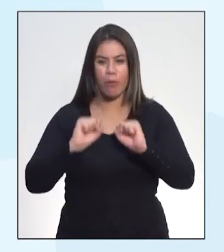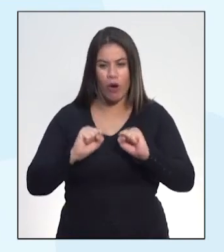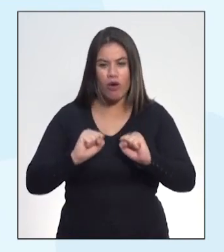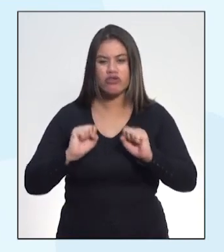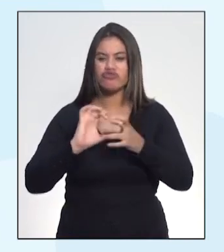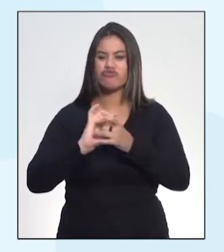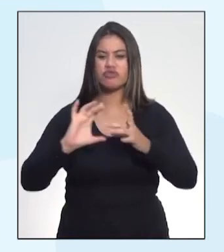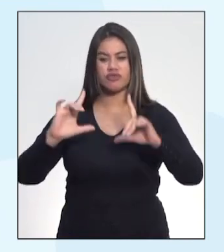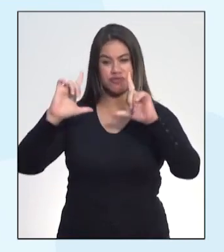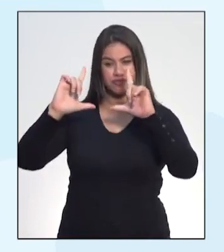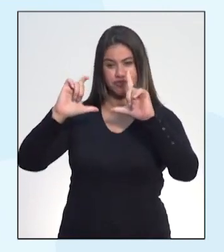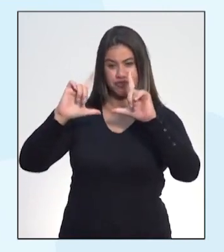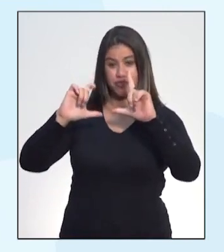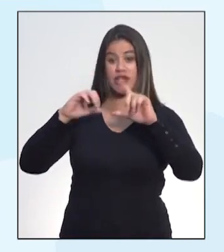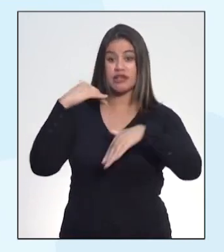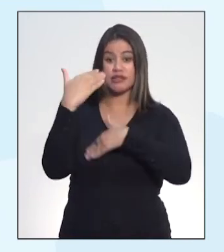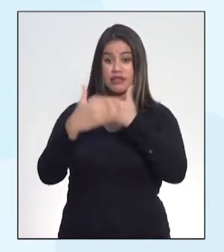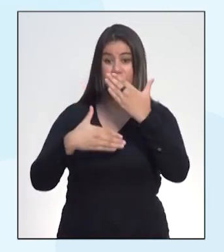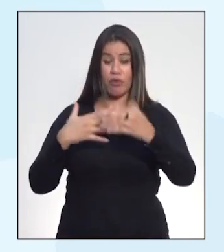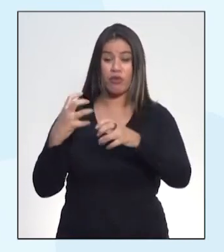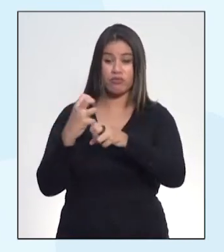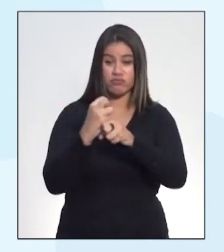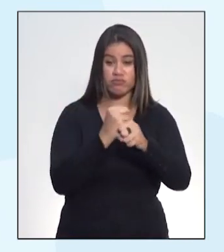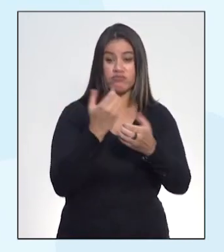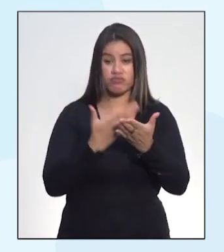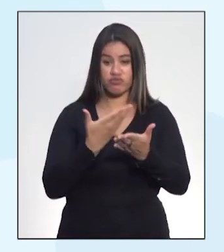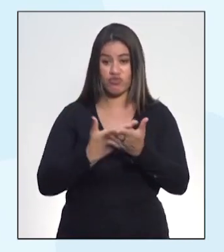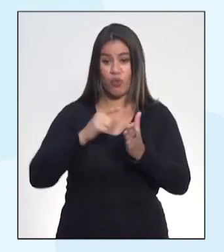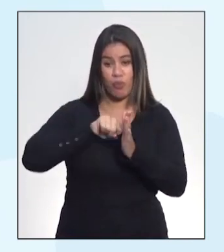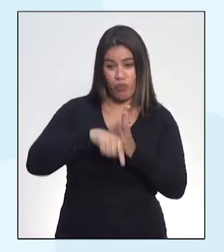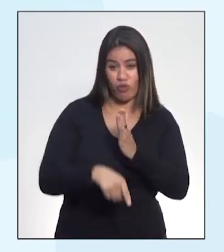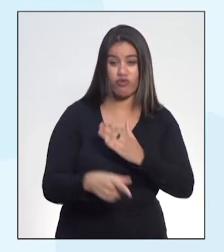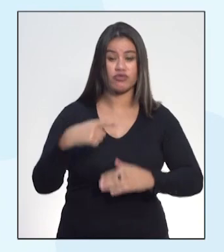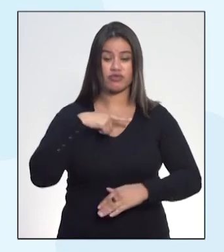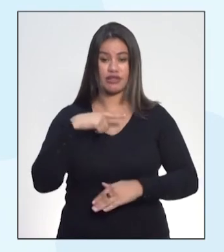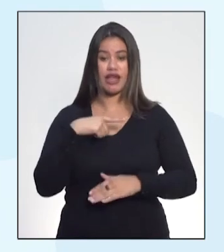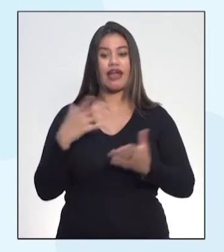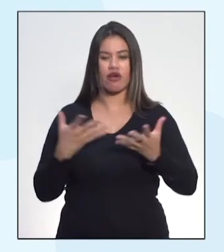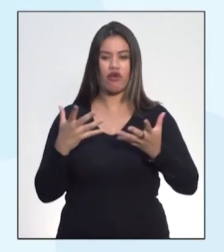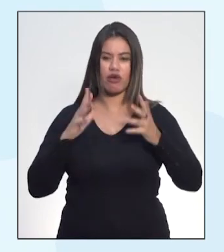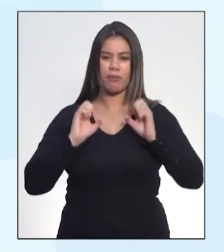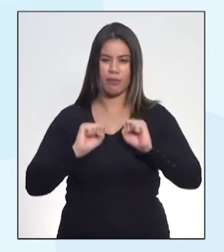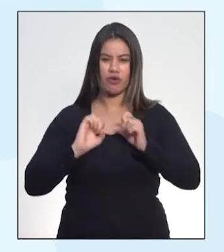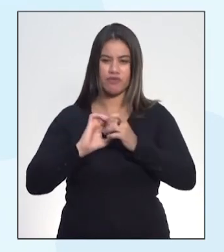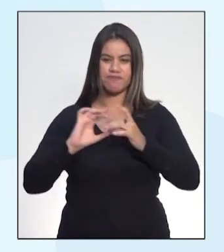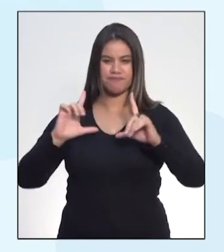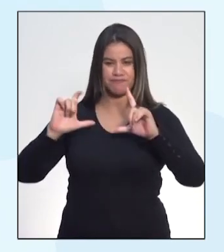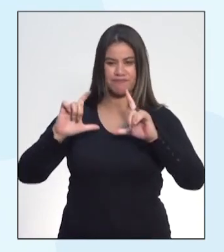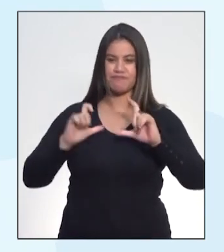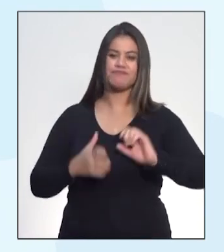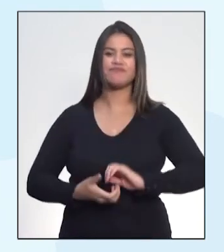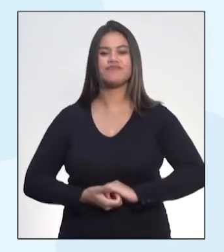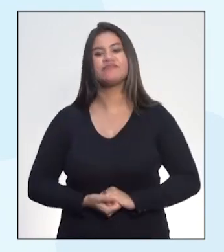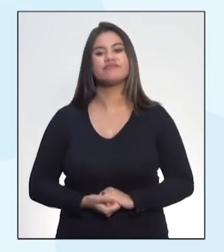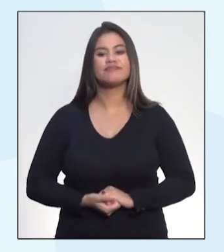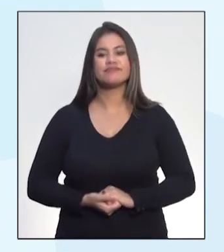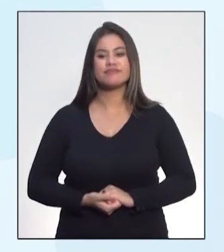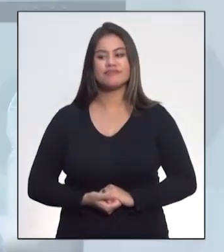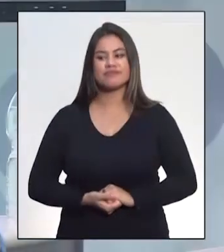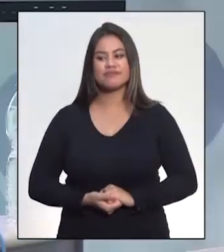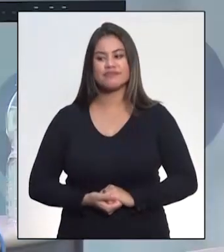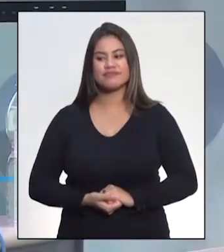mais para frente a gente vai ter uma aula para fazer esses cálculos, tá bom, gente? Mas já faz o print aí para você ter anotado, tá bom? Então, vamos lá?